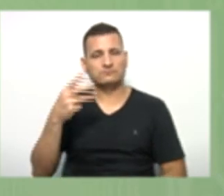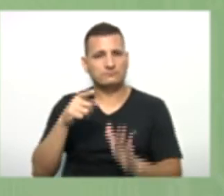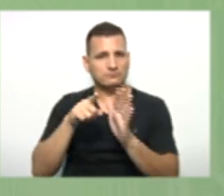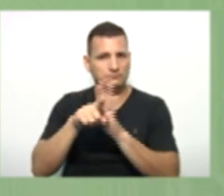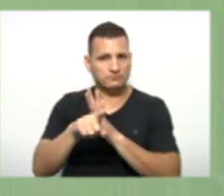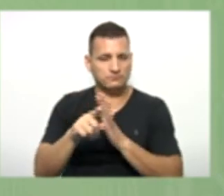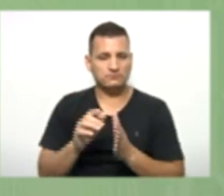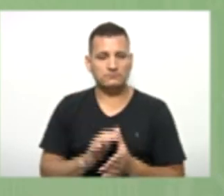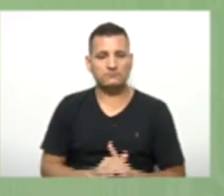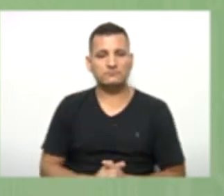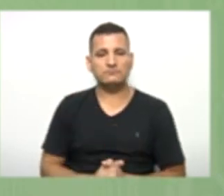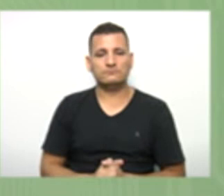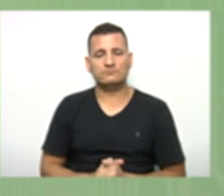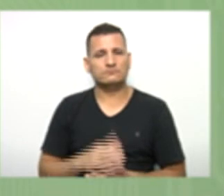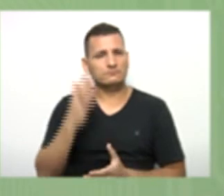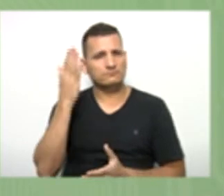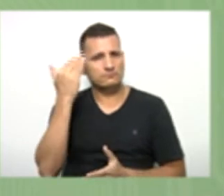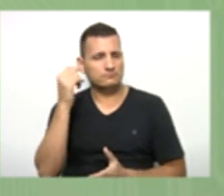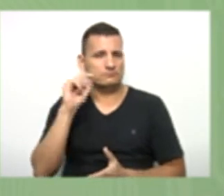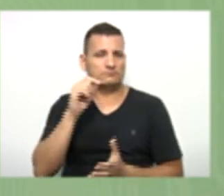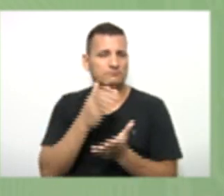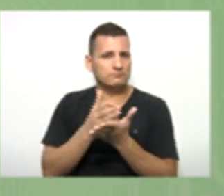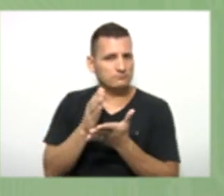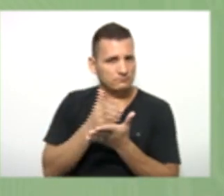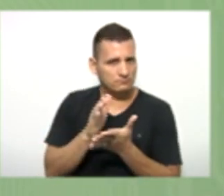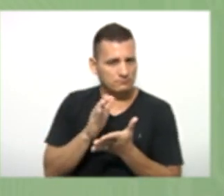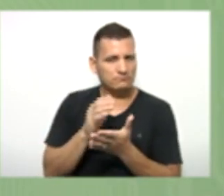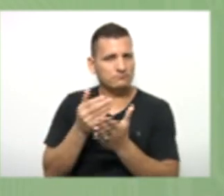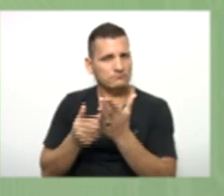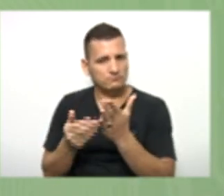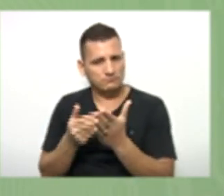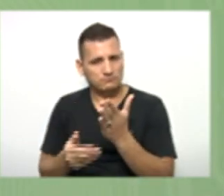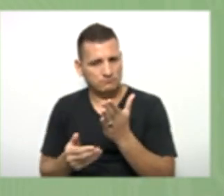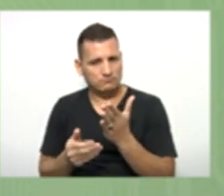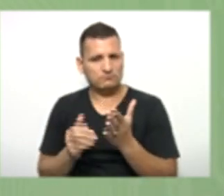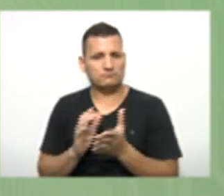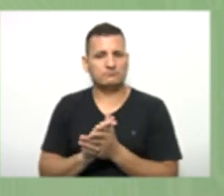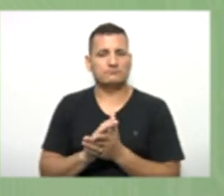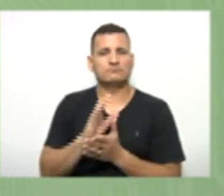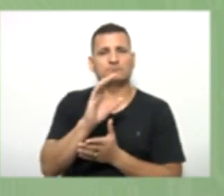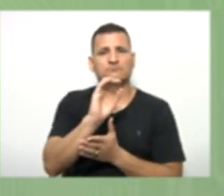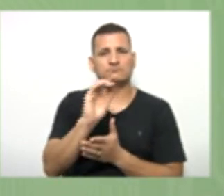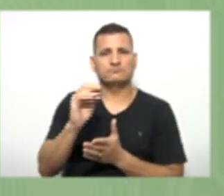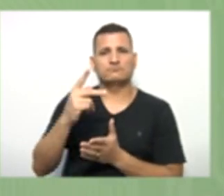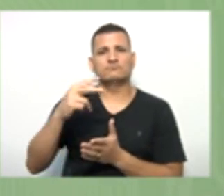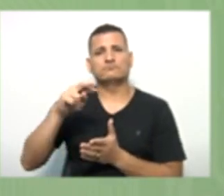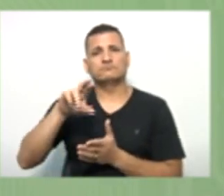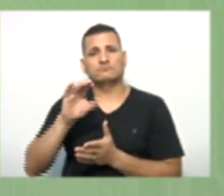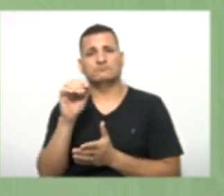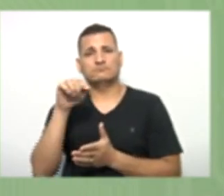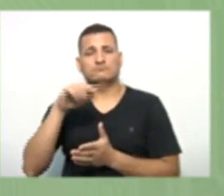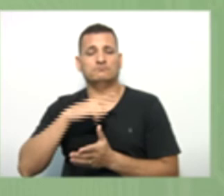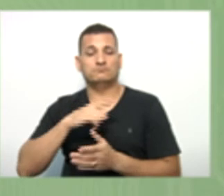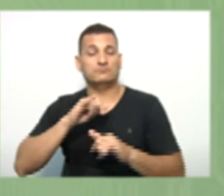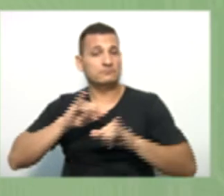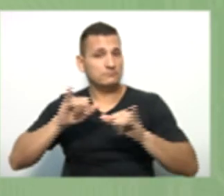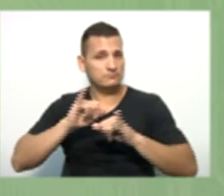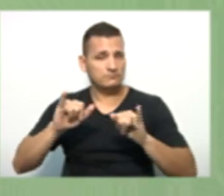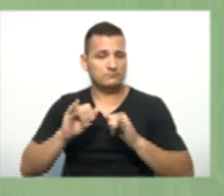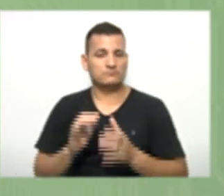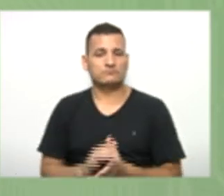Sabendo que a demonstração de sobras e perdas encerradas da Copro apresentou as seguintes